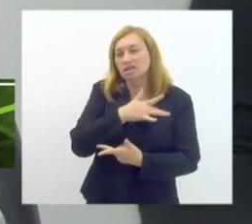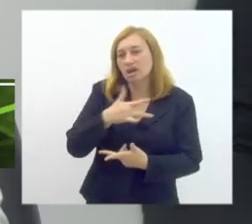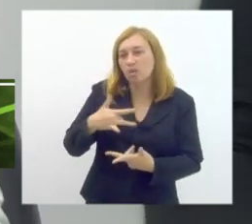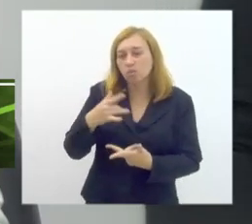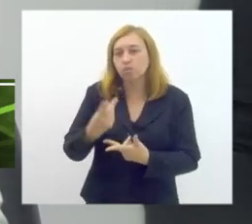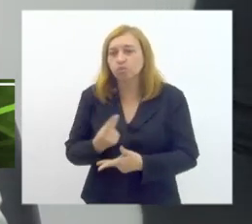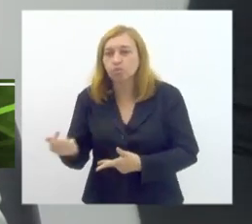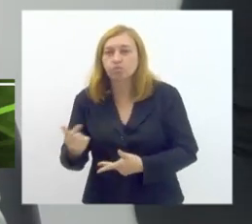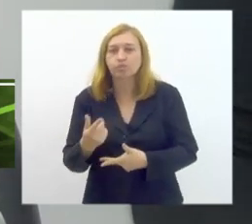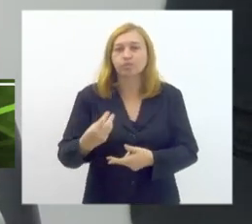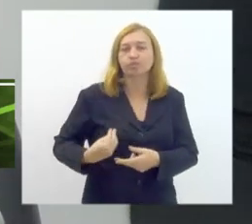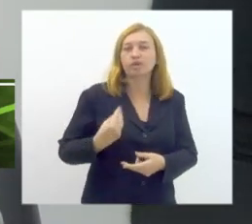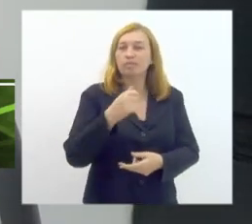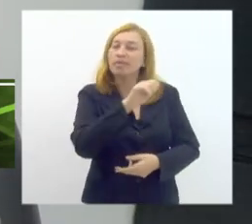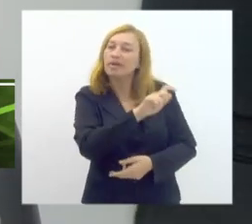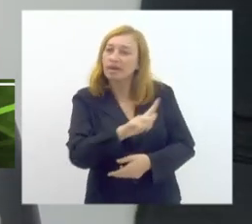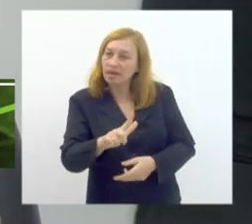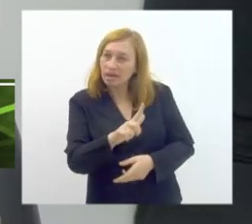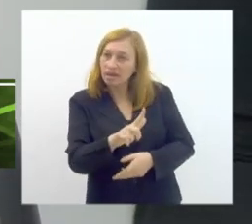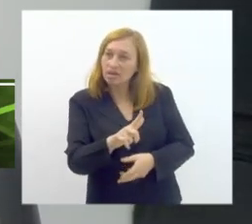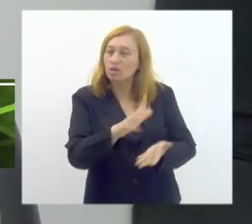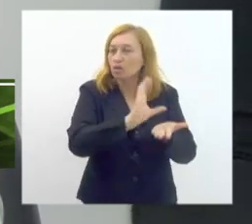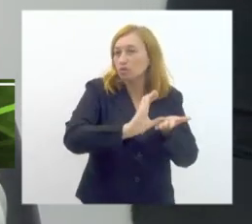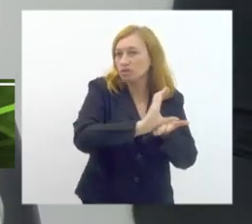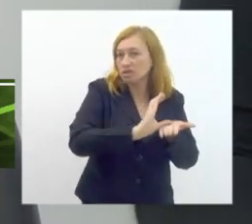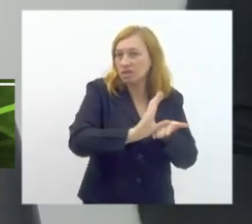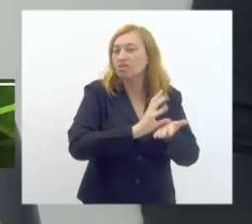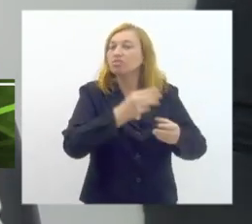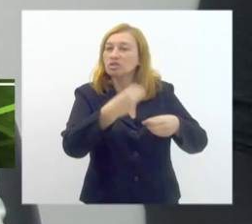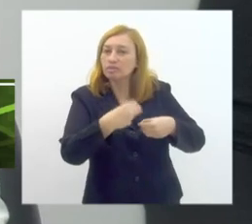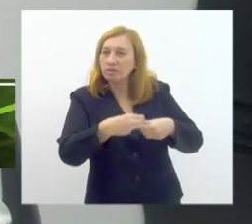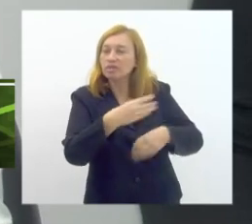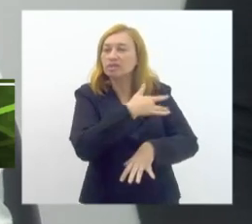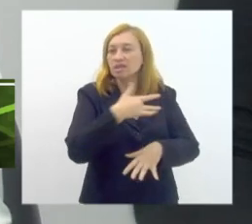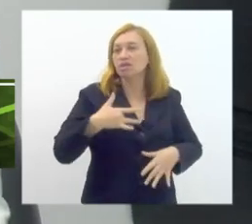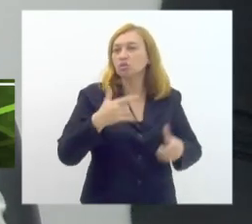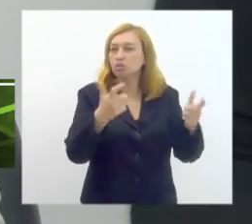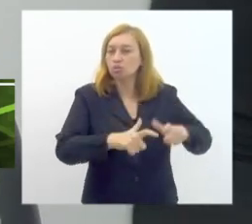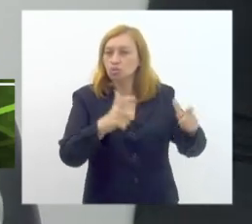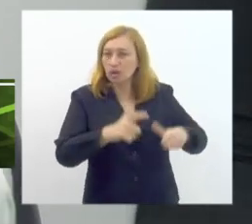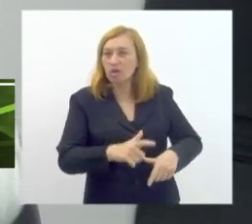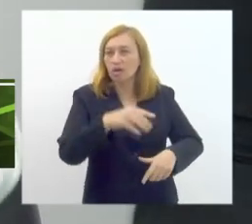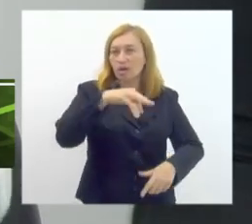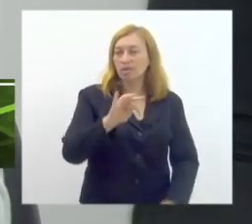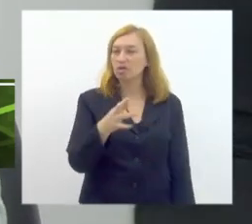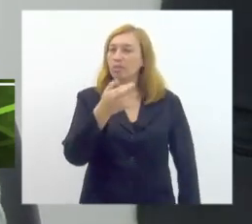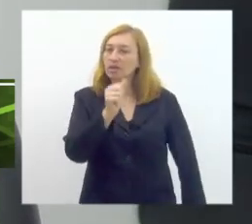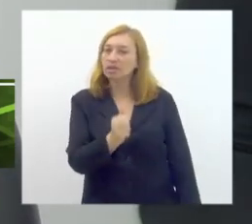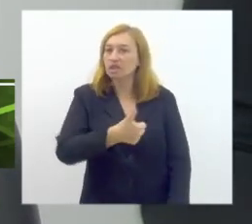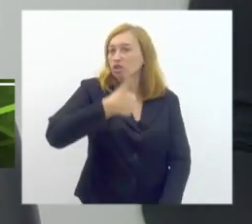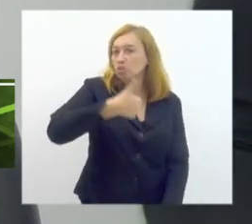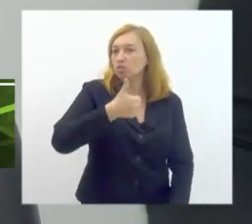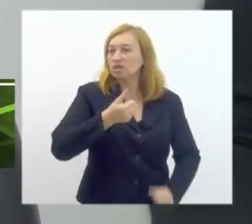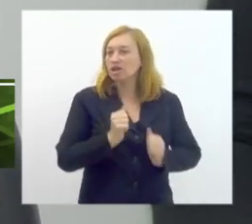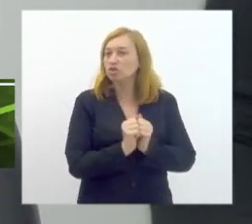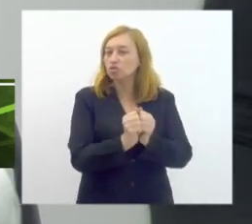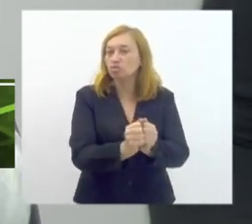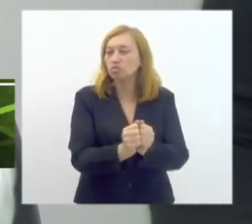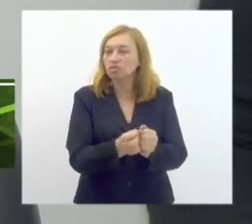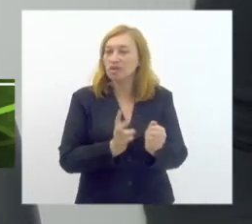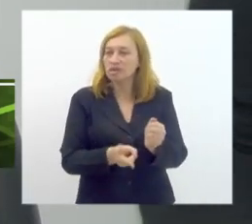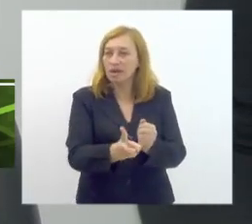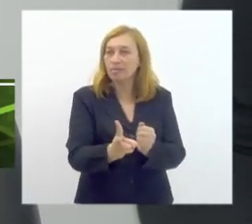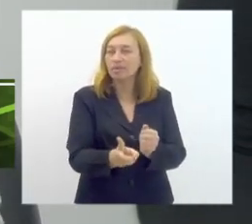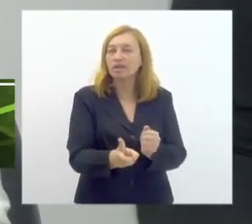do Miguel, que é coordenador dos Conselhos Municipais de Saúde da Região Metropolitana 1, que está sempre conosco,